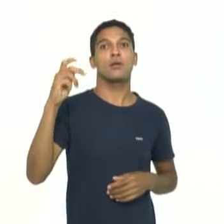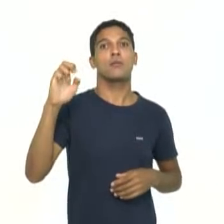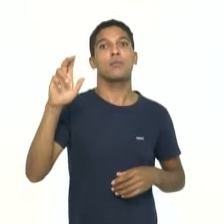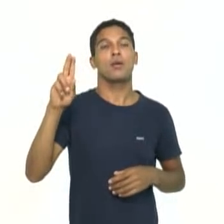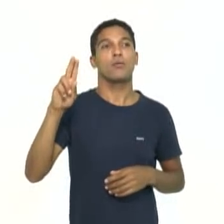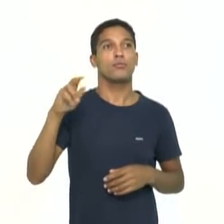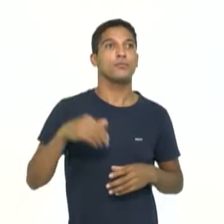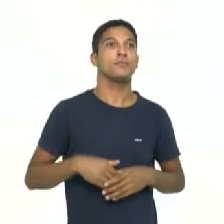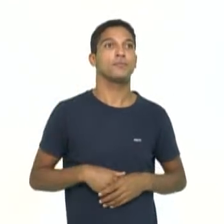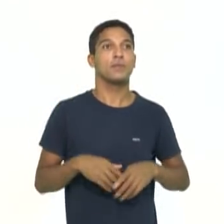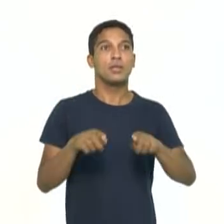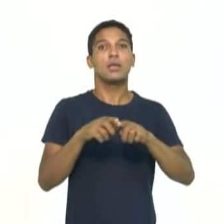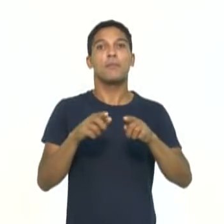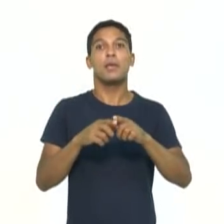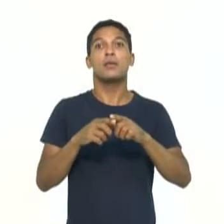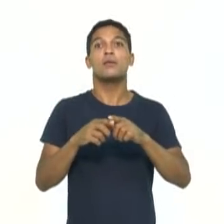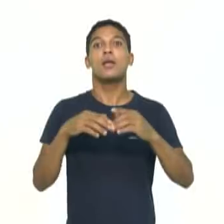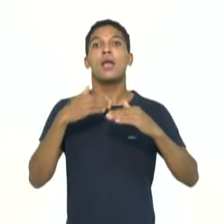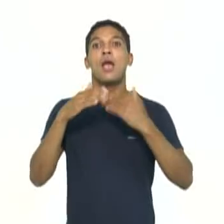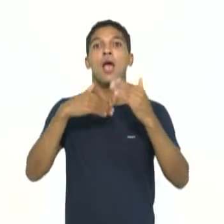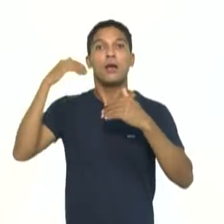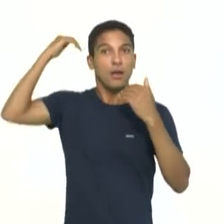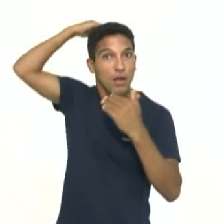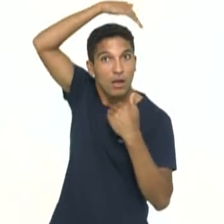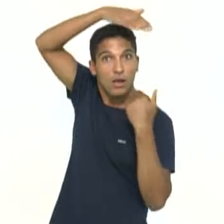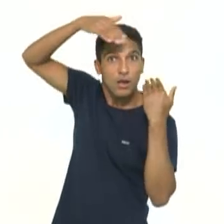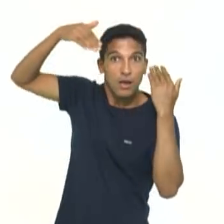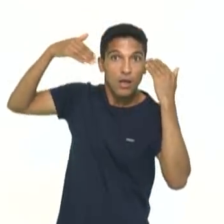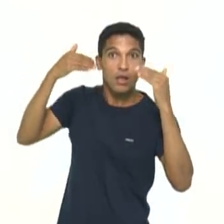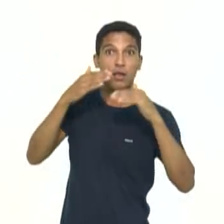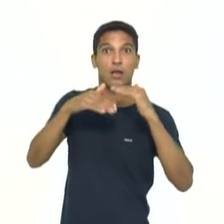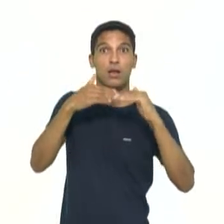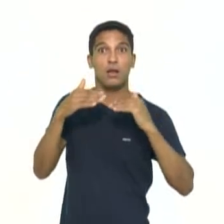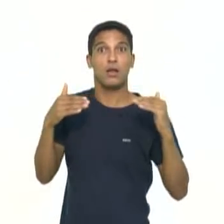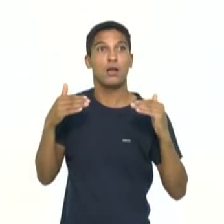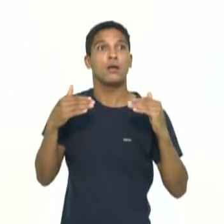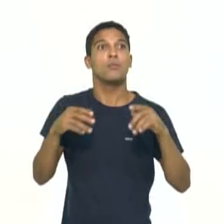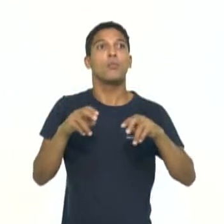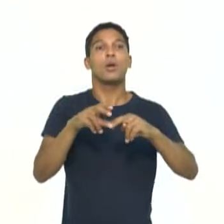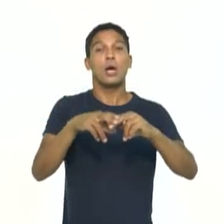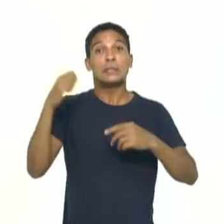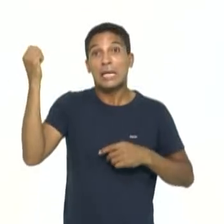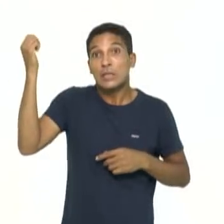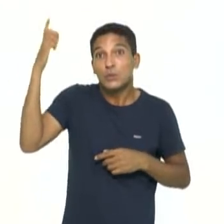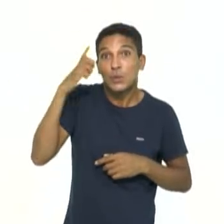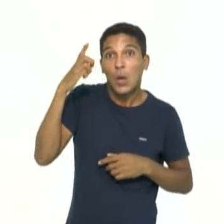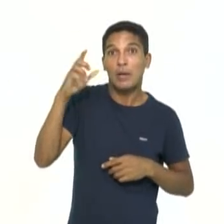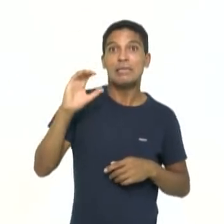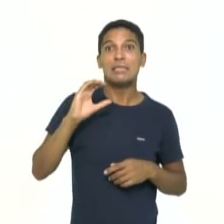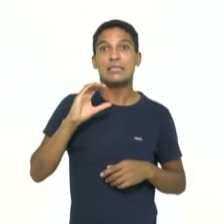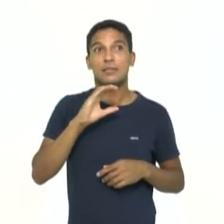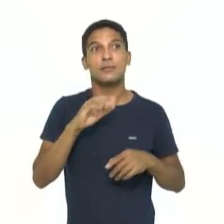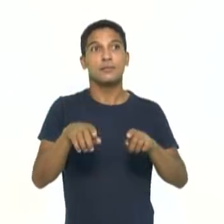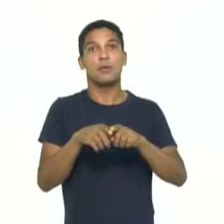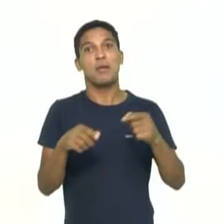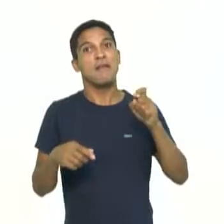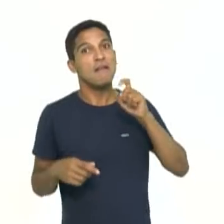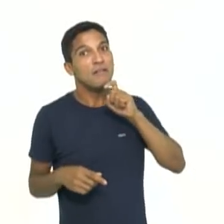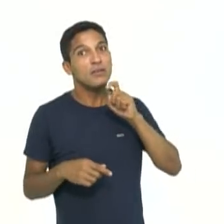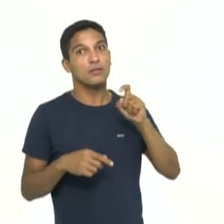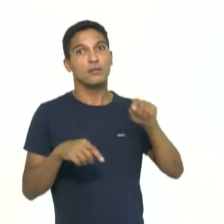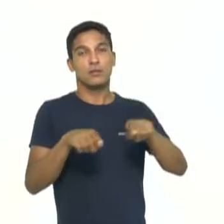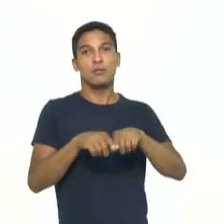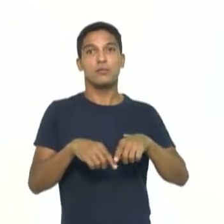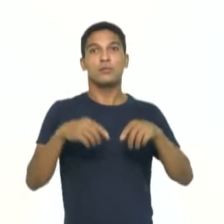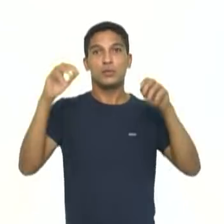aqui, exatamente por causa das intempéries dos climas, dos tempos, né? Olha só, professora, passavam pela serra. Chove